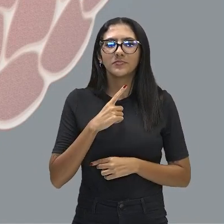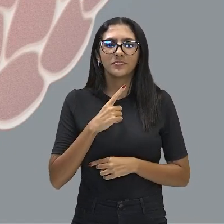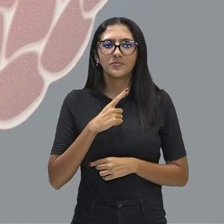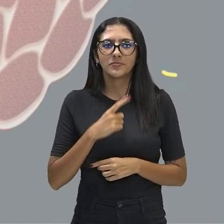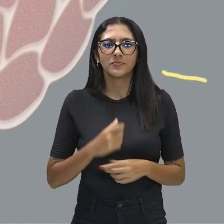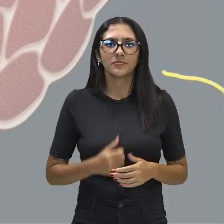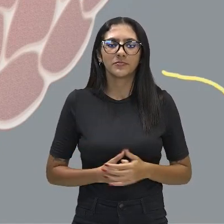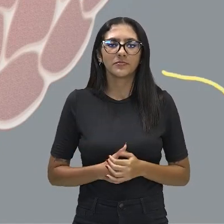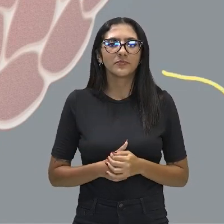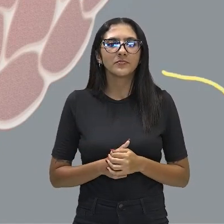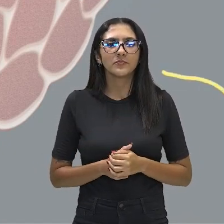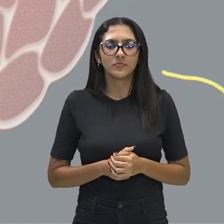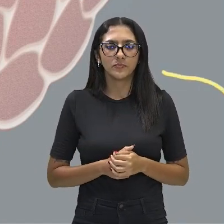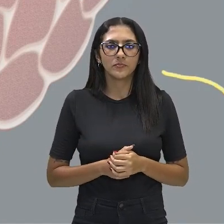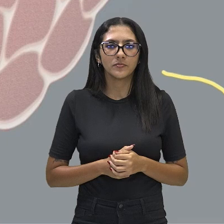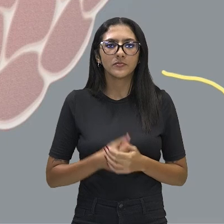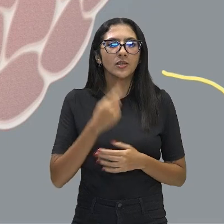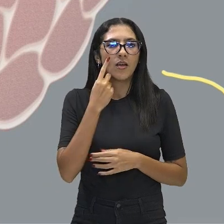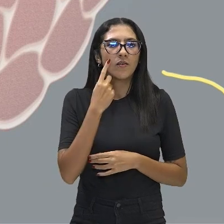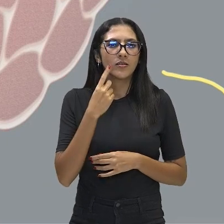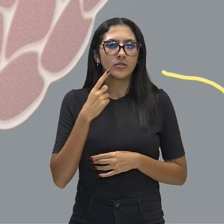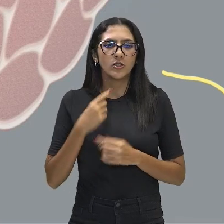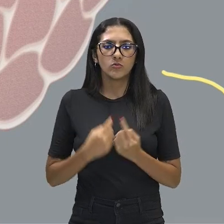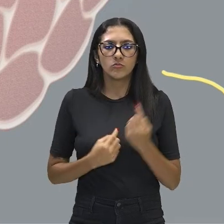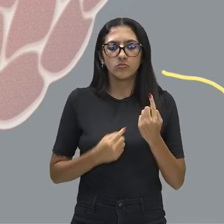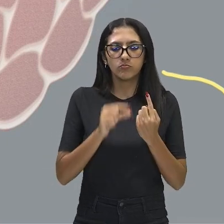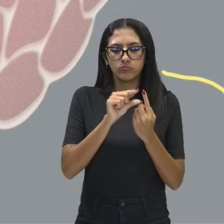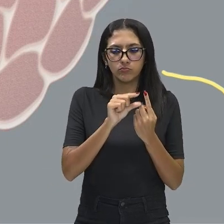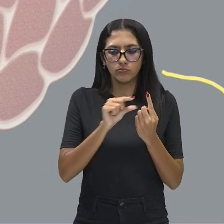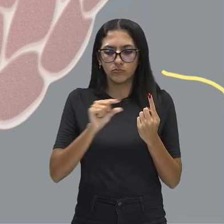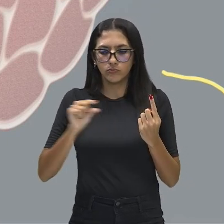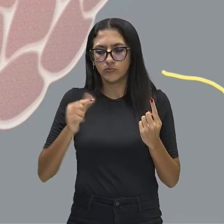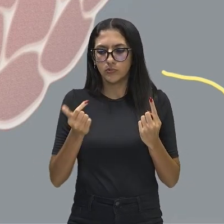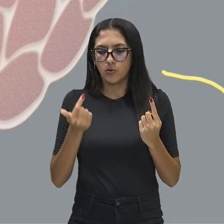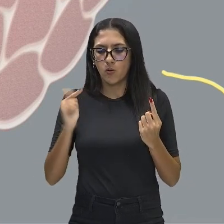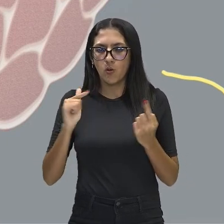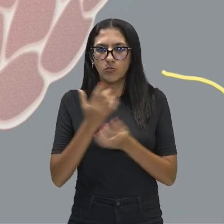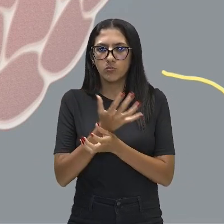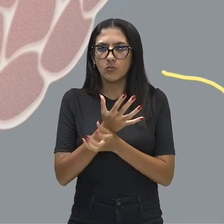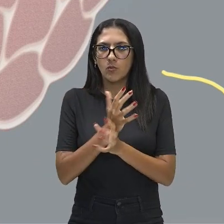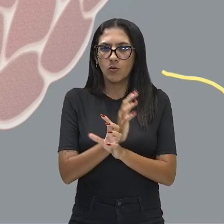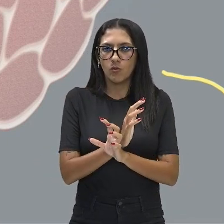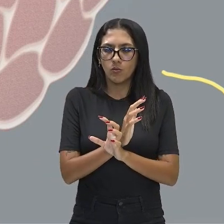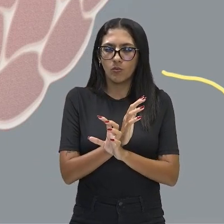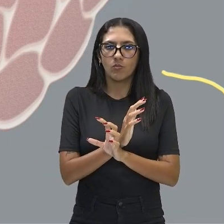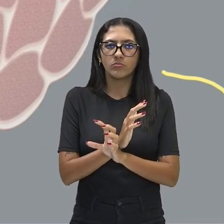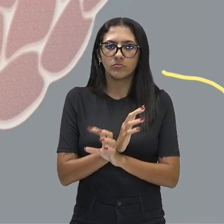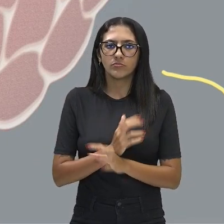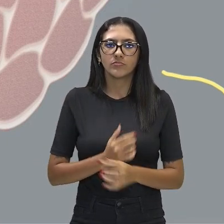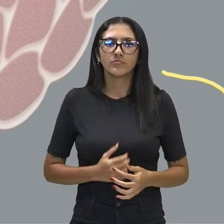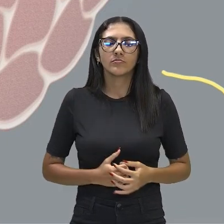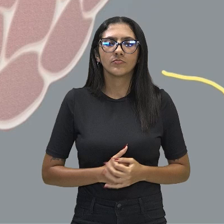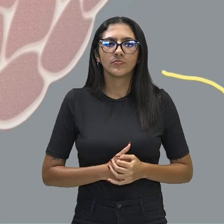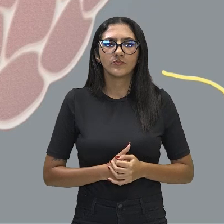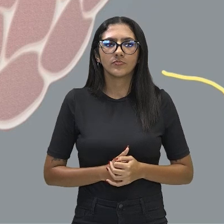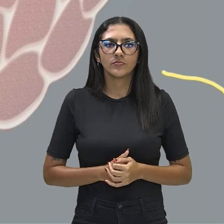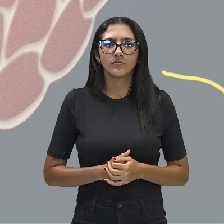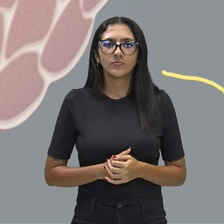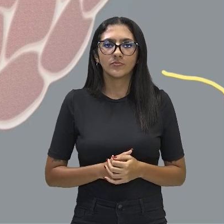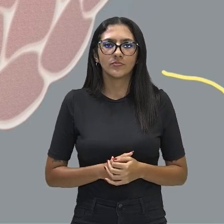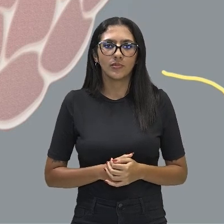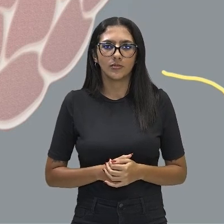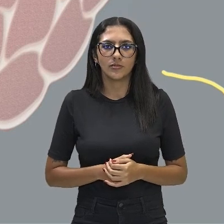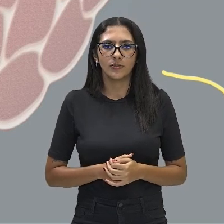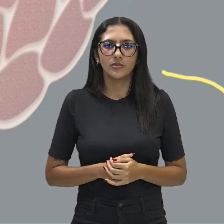para outro, ou seja, ligando de uma extremidade à outra. E